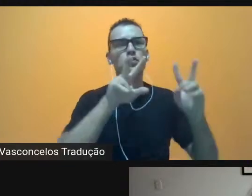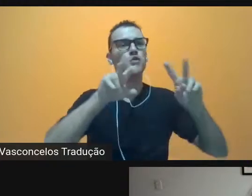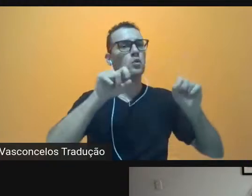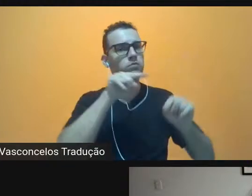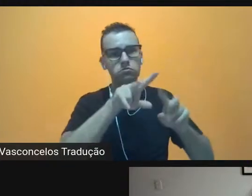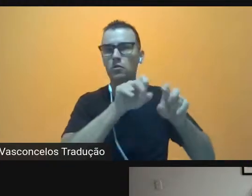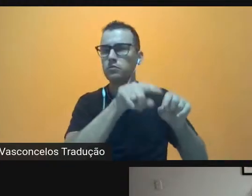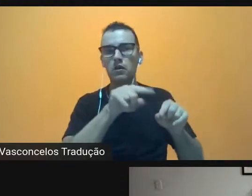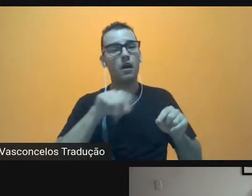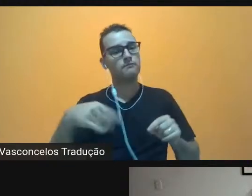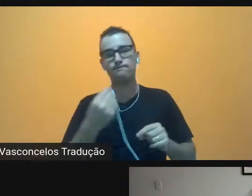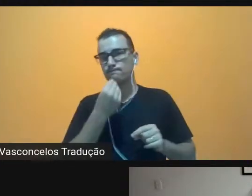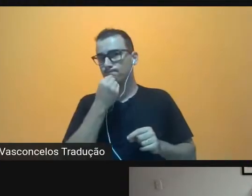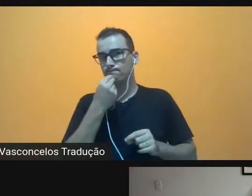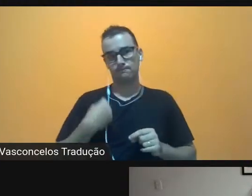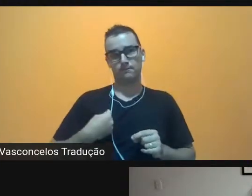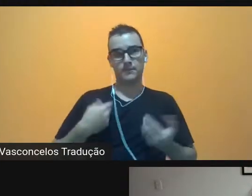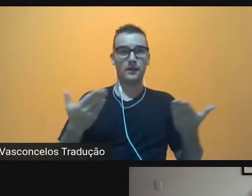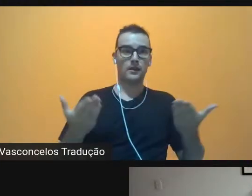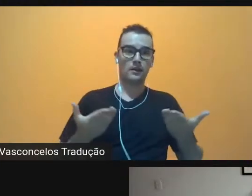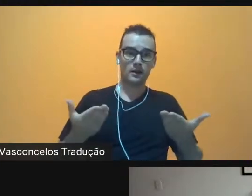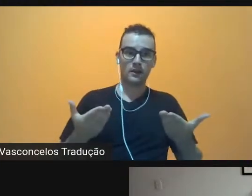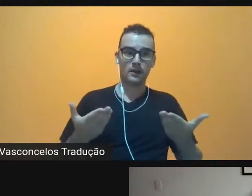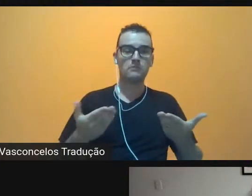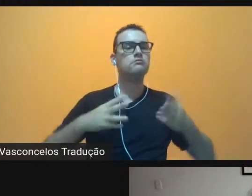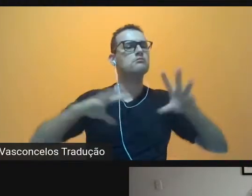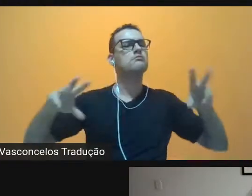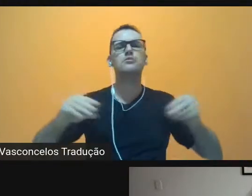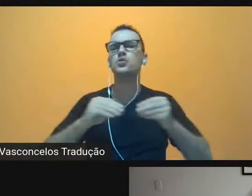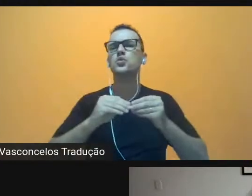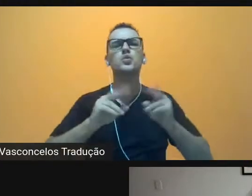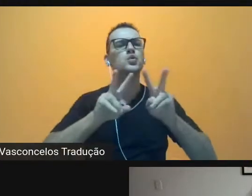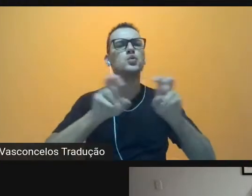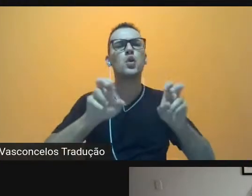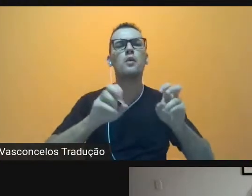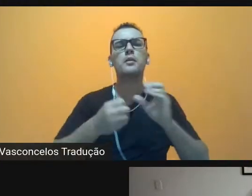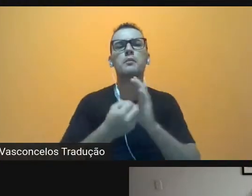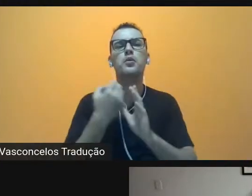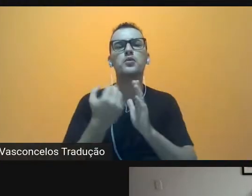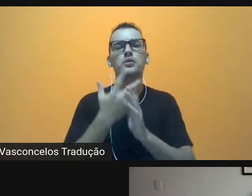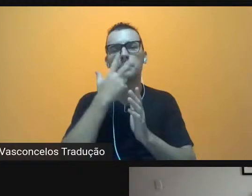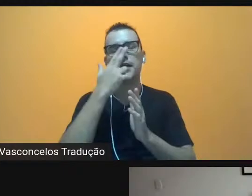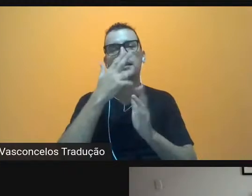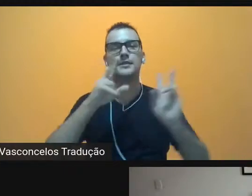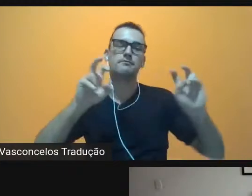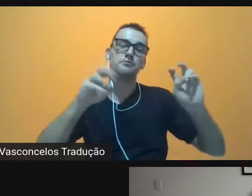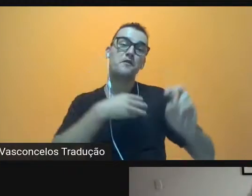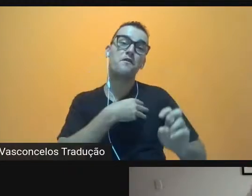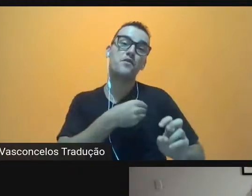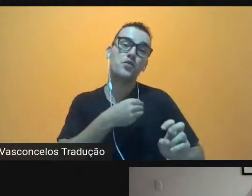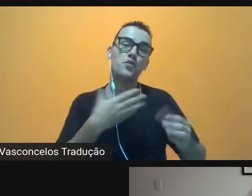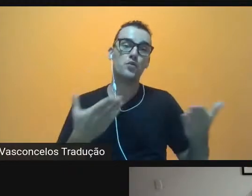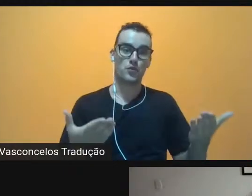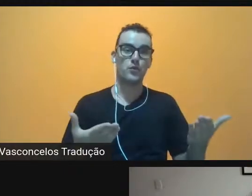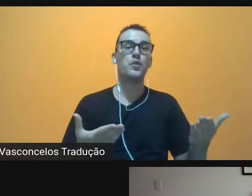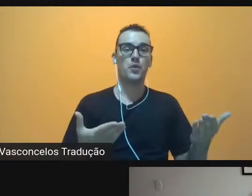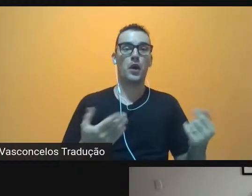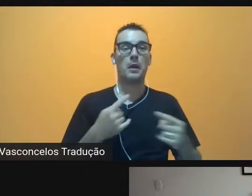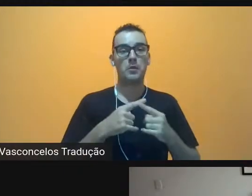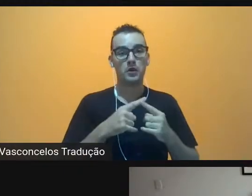aqui falando um pouco, né, sobre esse produto que acaba sendo um filho nosso. Né? A gente fica por um bom